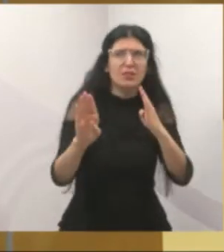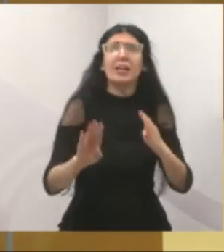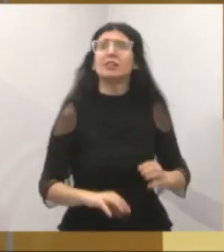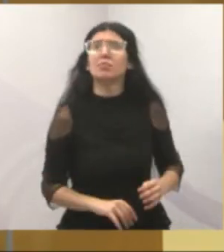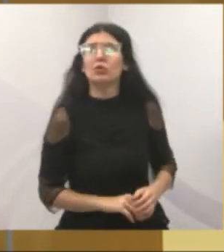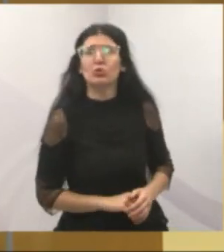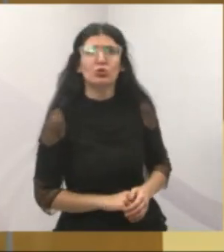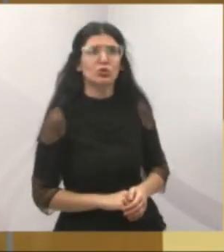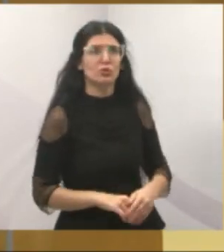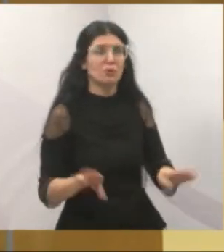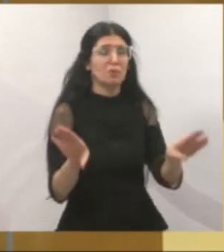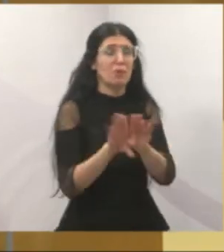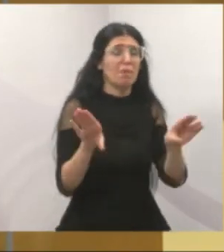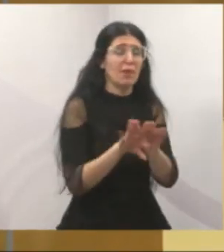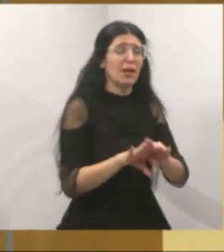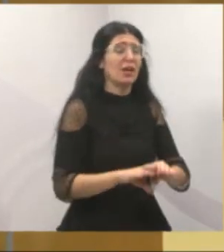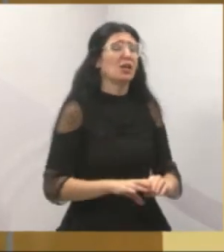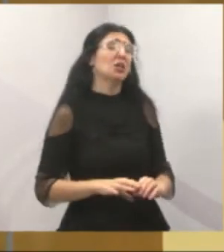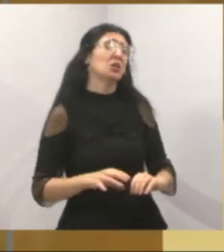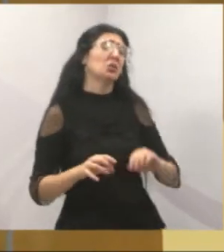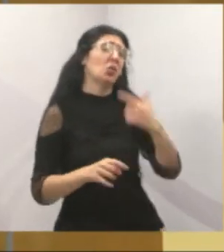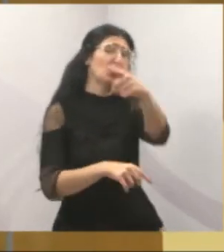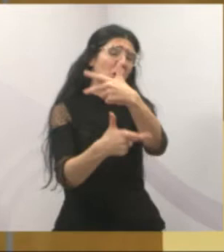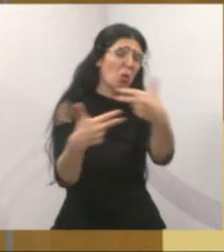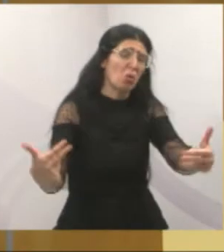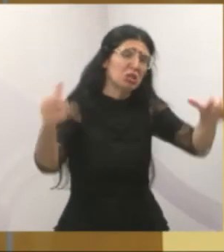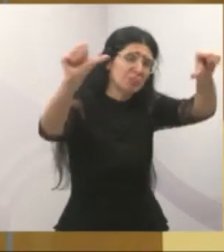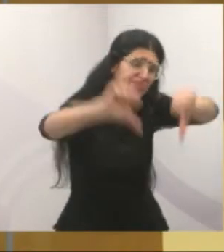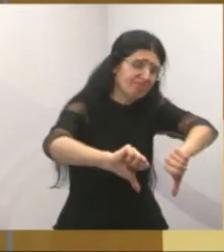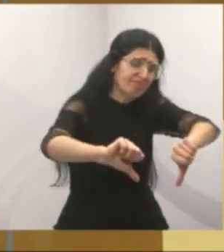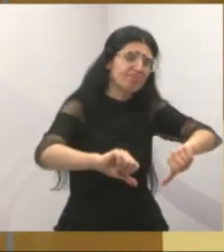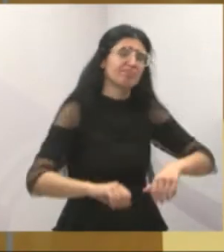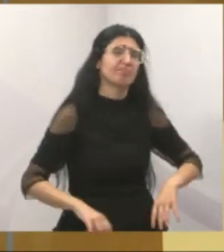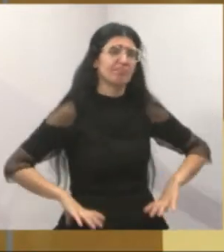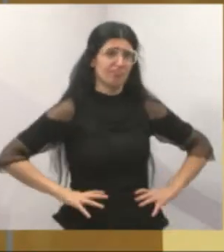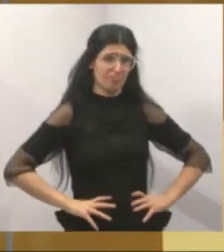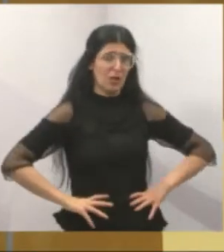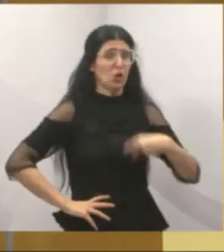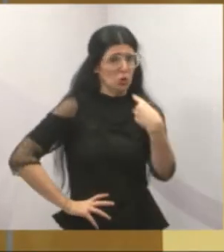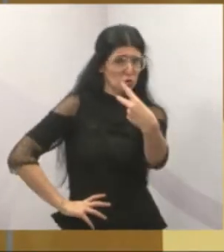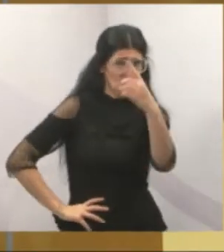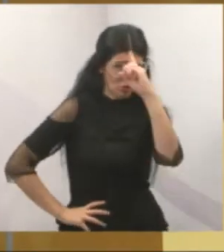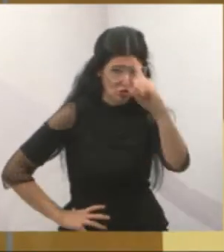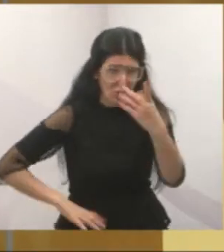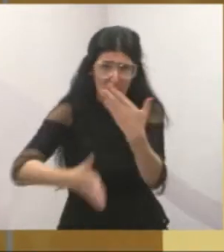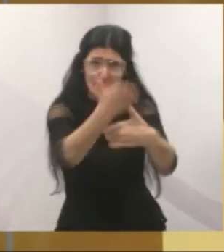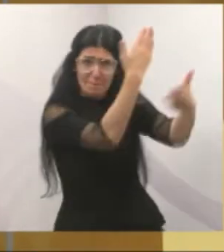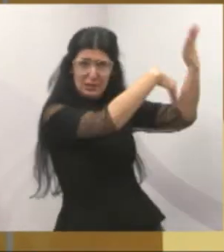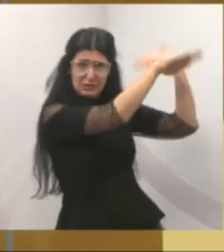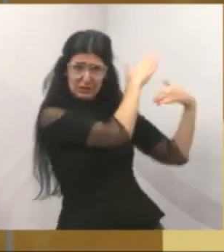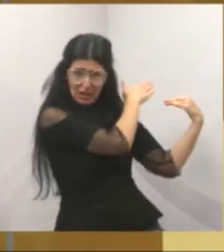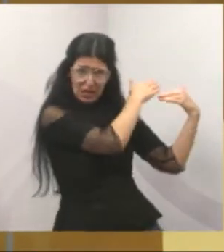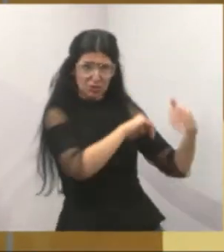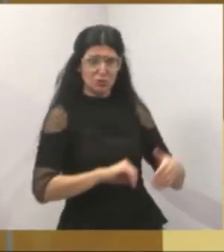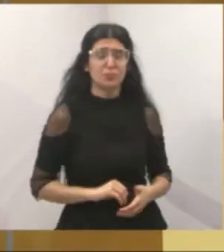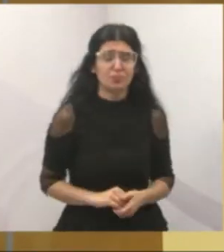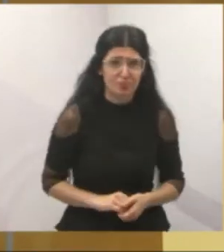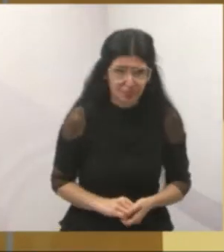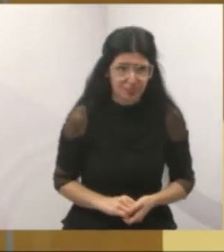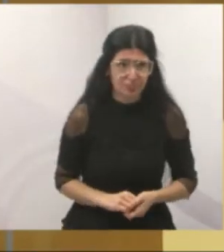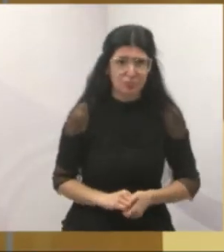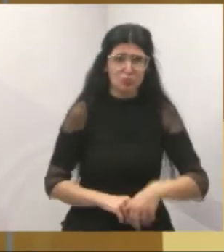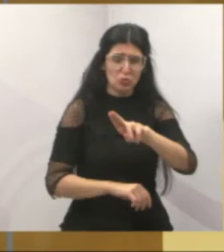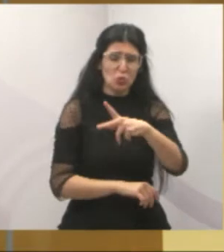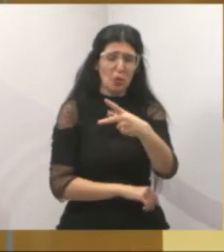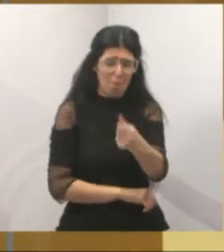de vista da eficiência. Senhores e senhoras, há 2 dias atrás, a lotação na UPA